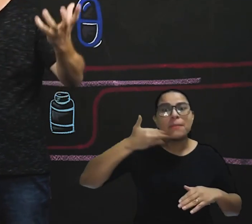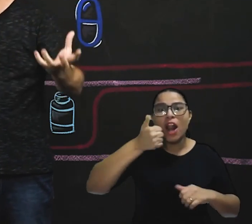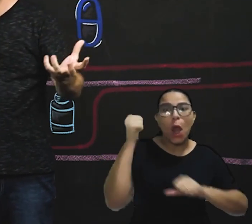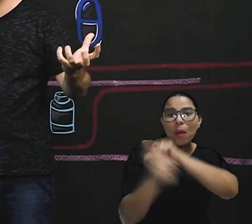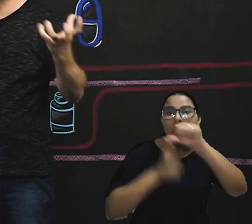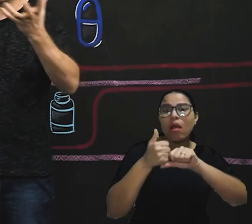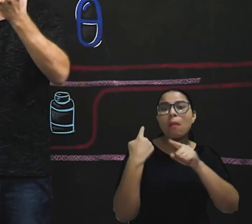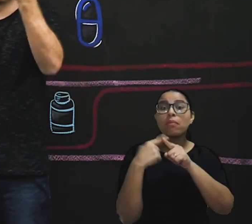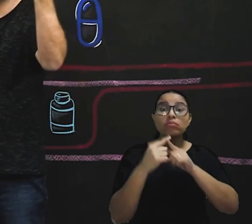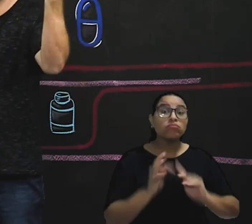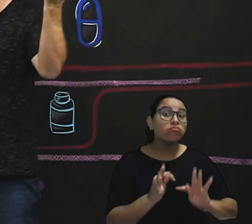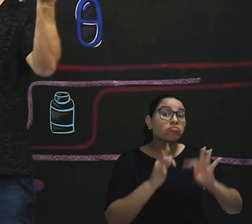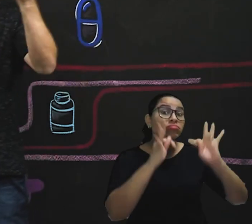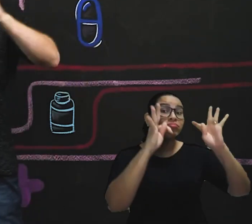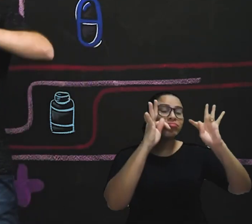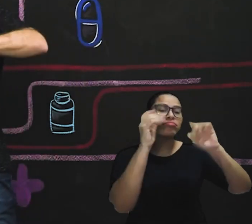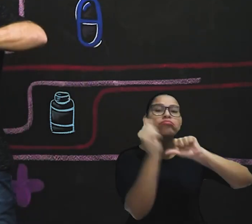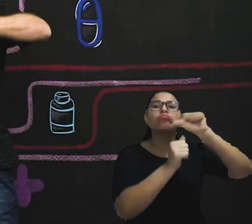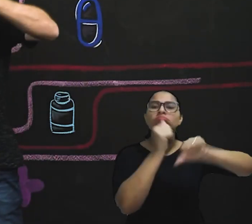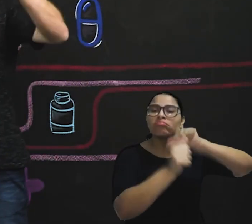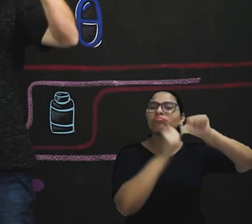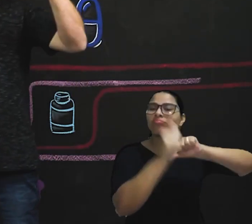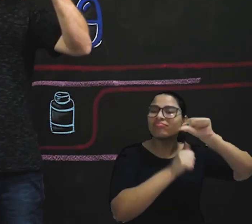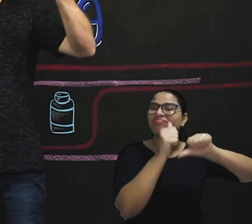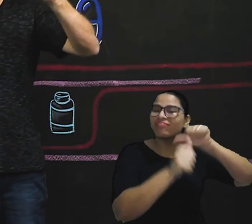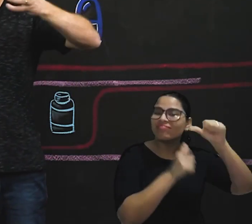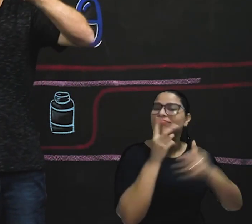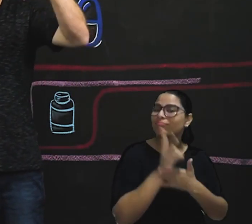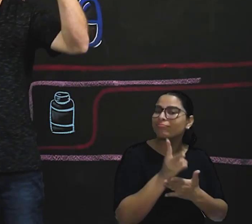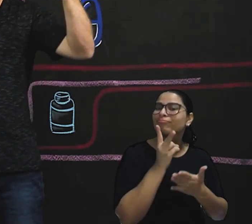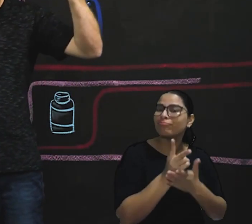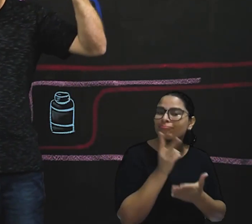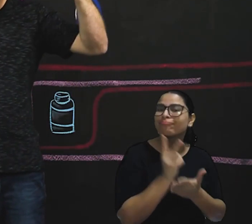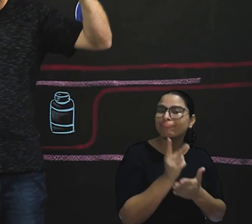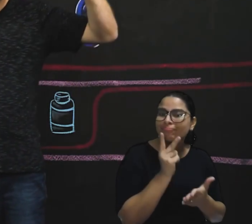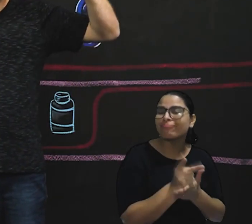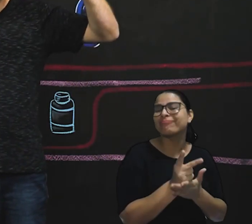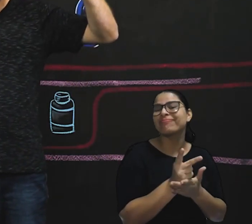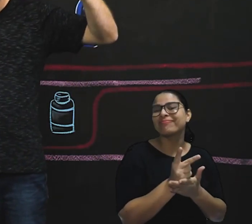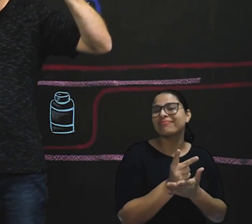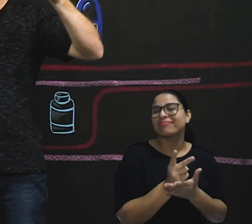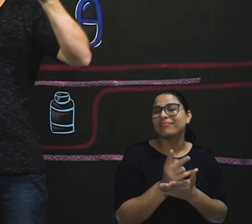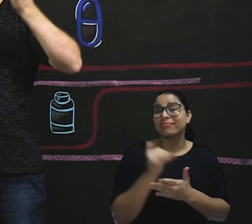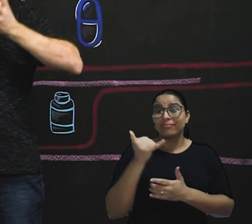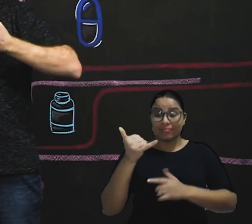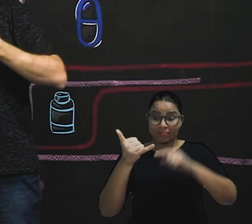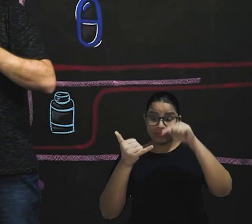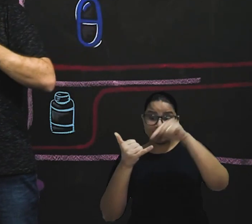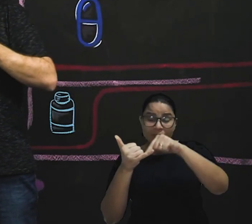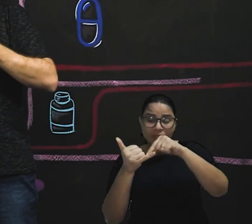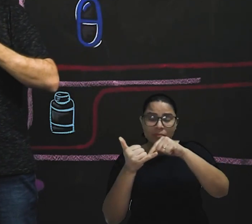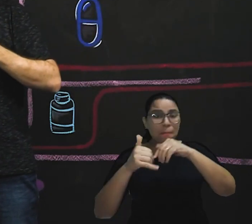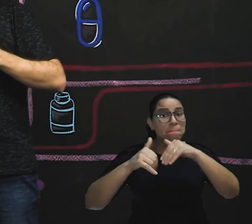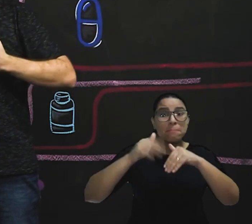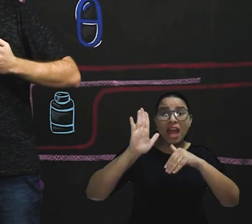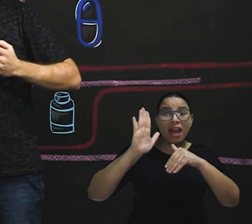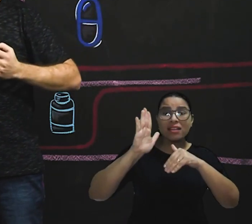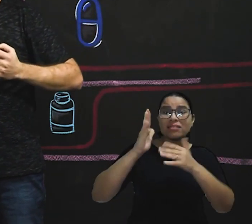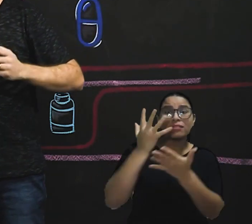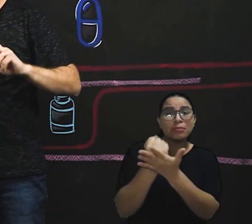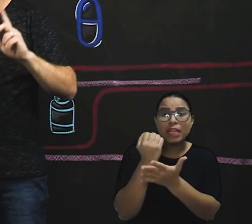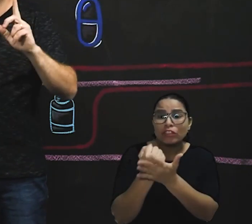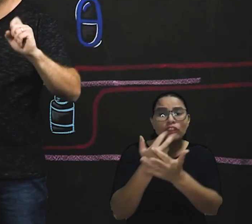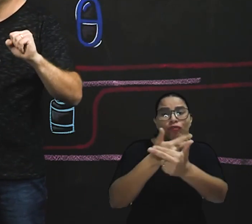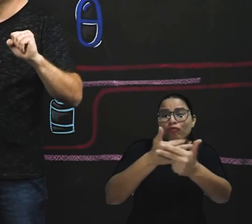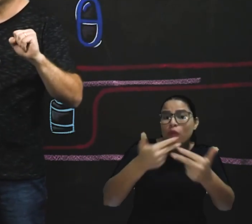a tecnologia que acabou surgindo, novas funcionalidades acabam sendo cada vez mais importantes para você, coisa